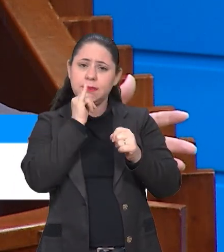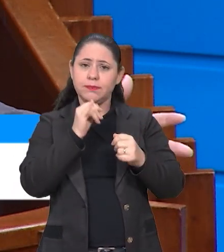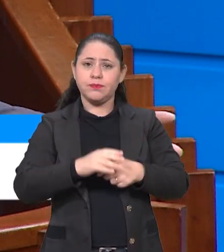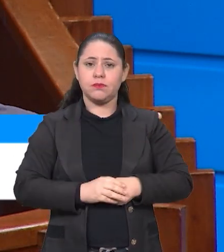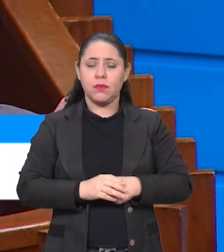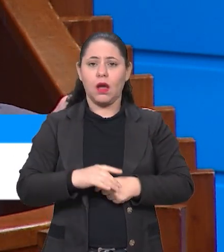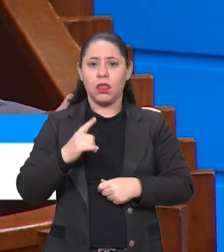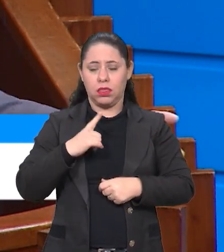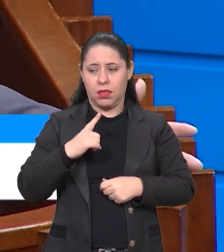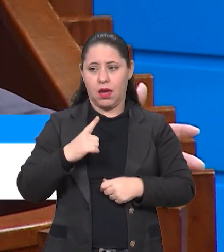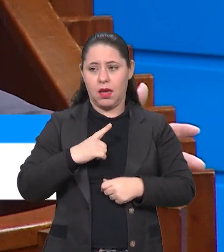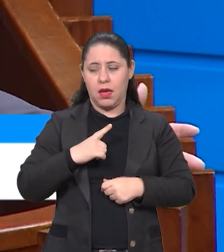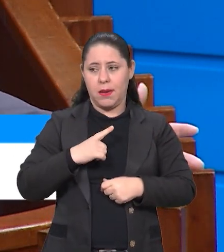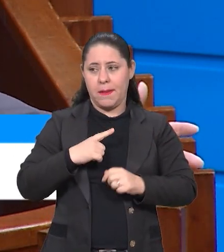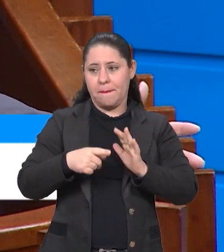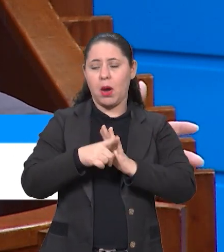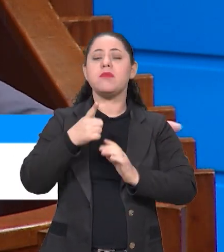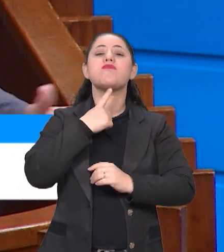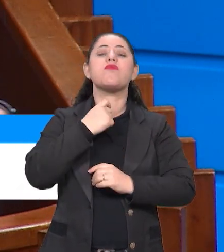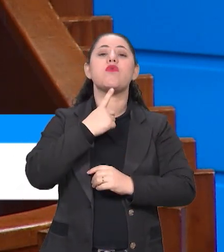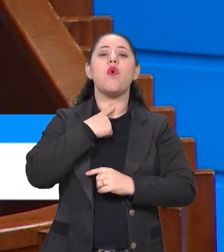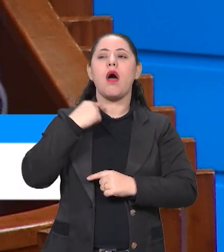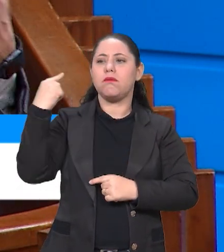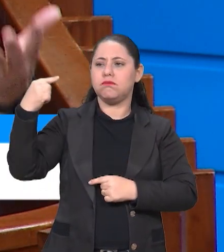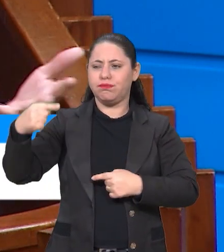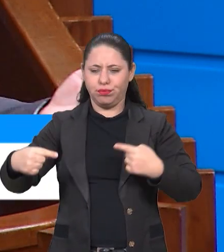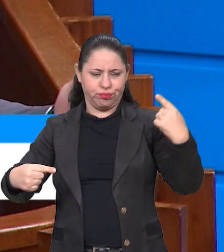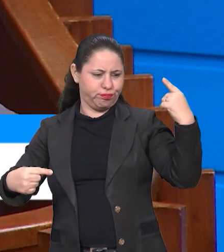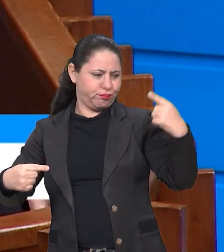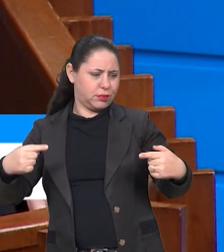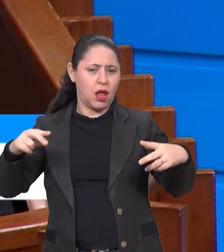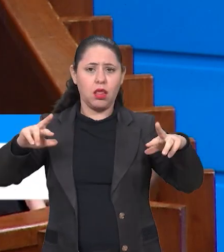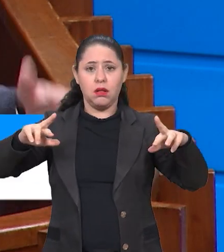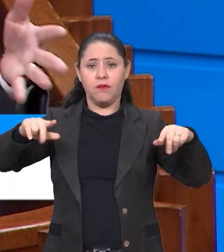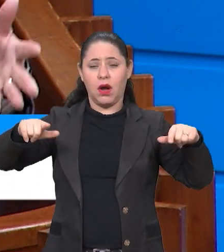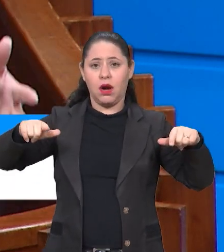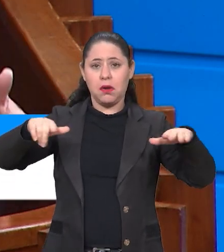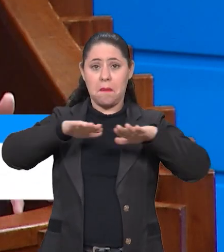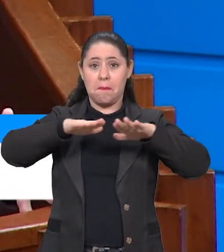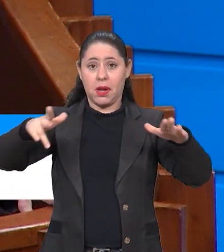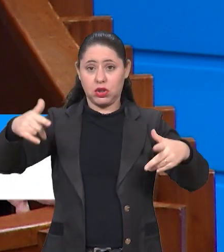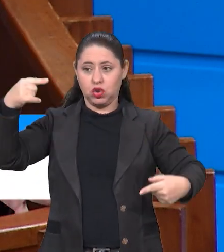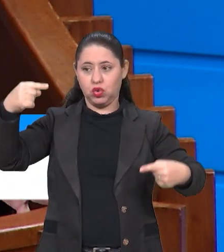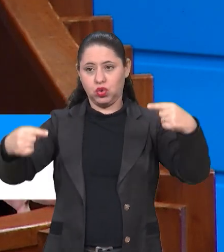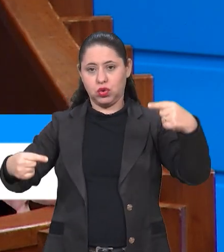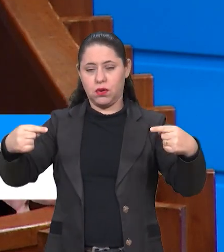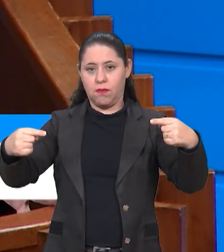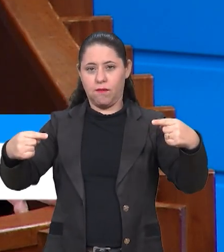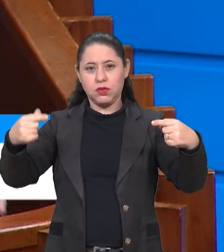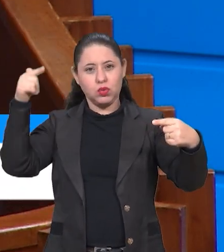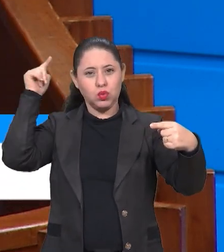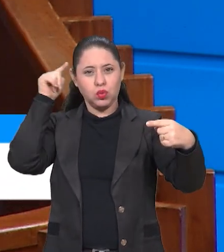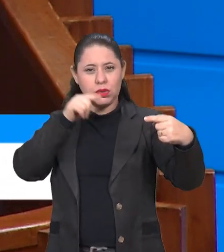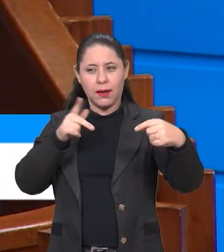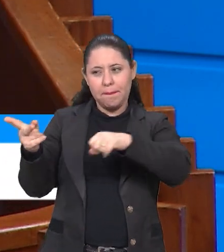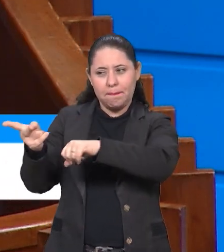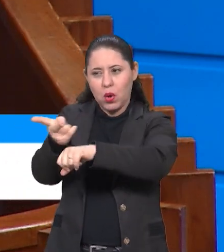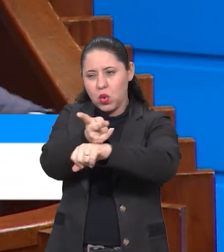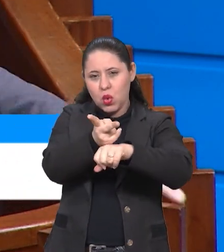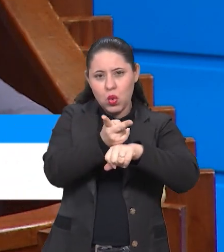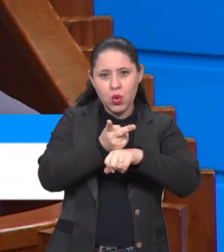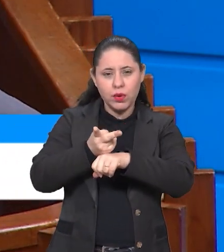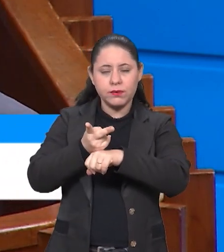coloca interesses antagônicos ou posições antagônicas na mesma mesa, e você